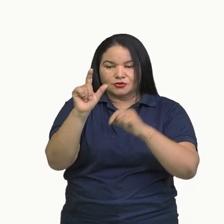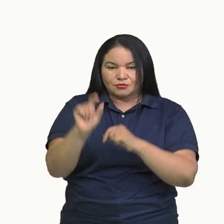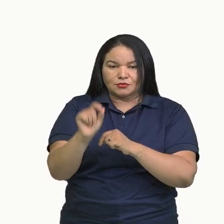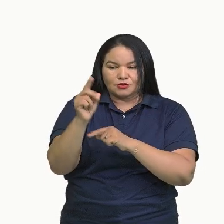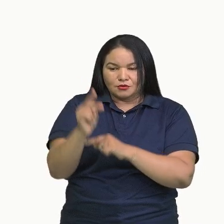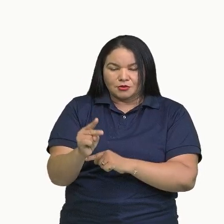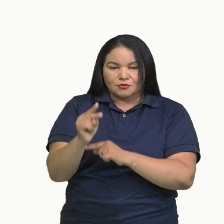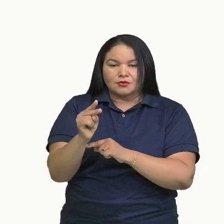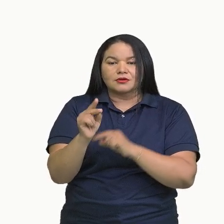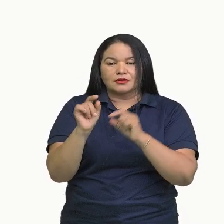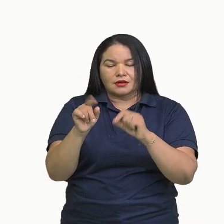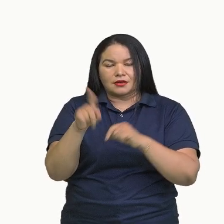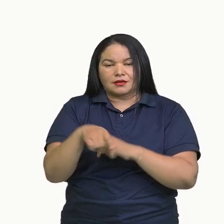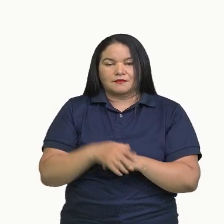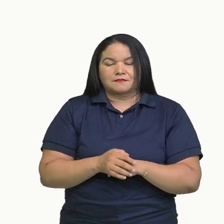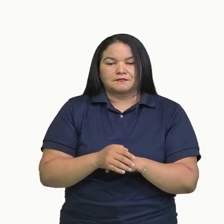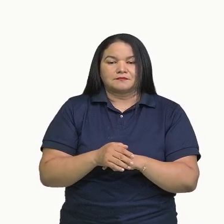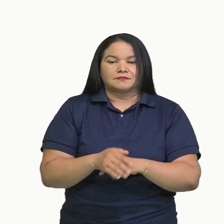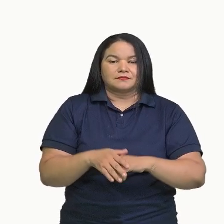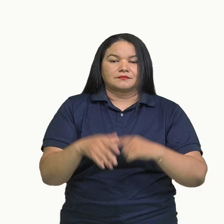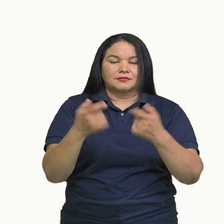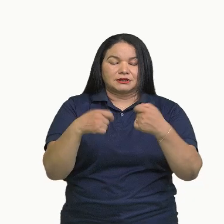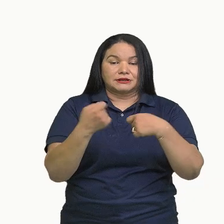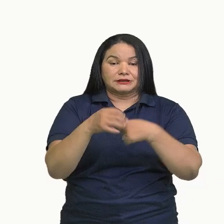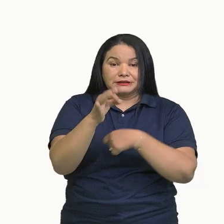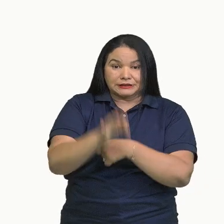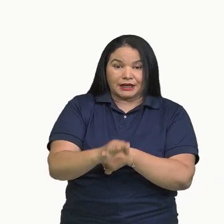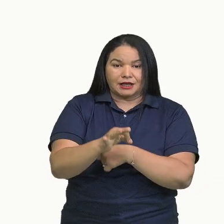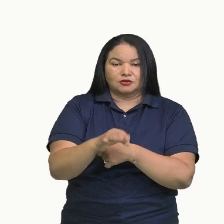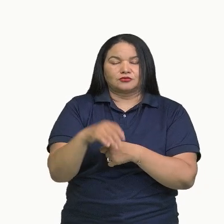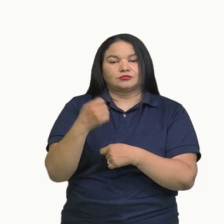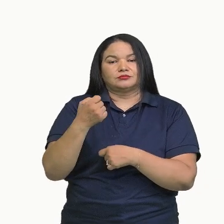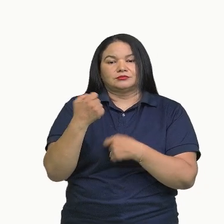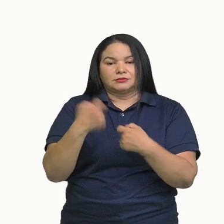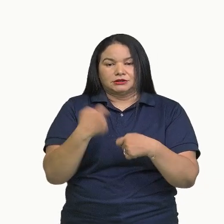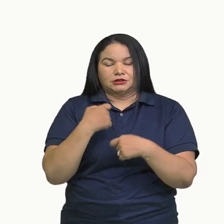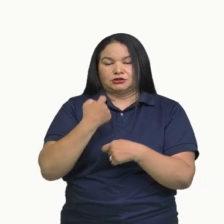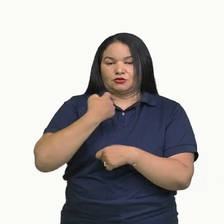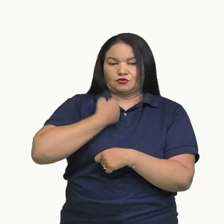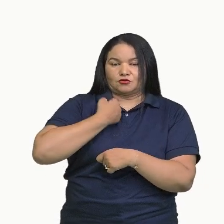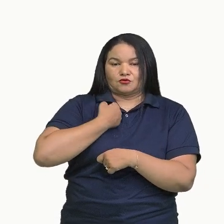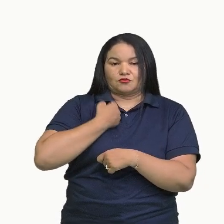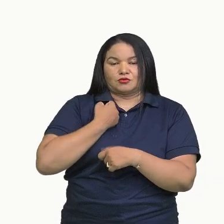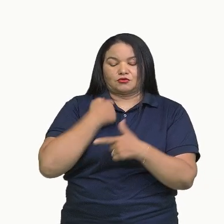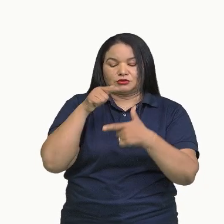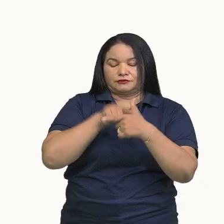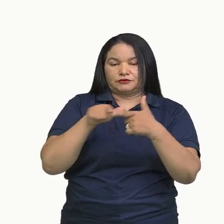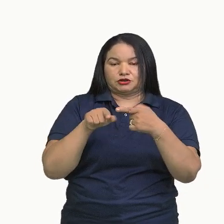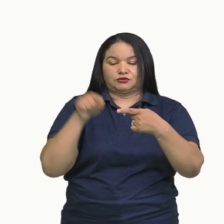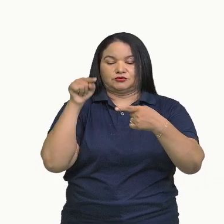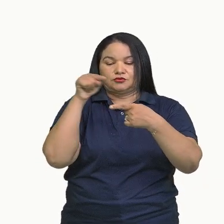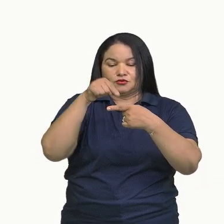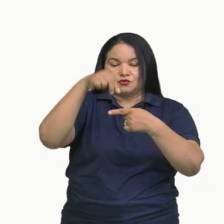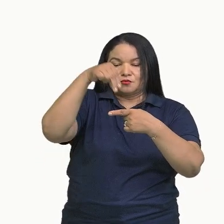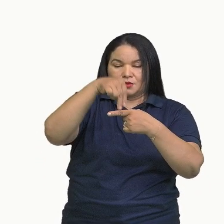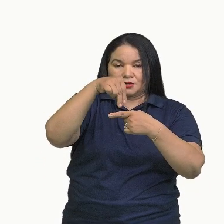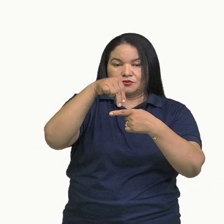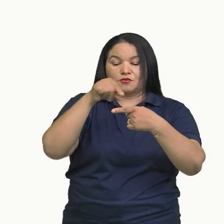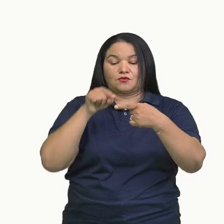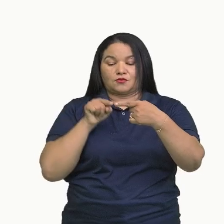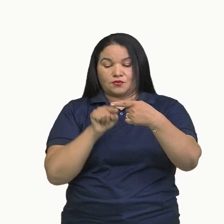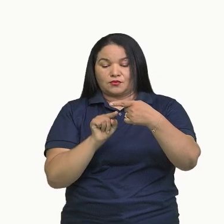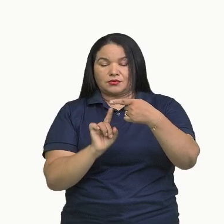tornar mais simples. Para você fazer isso da maneira correta, você precisa escolher o mesmo número para dividir o número no numerador e